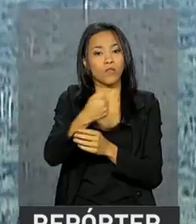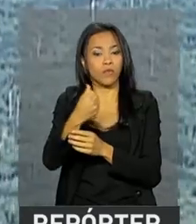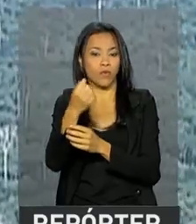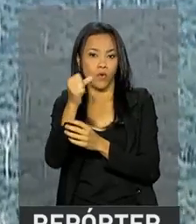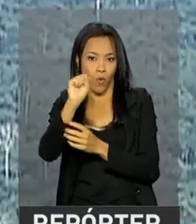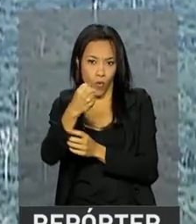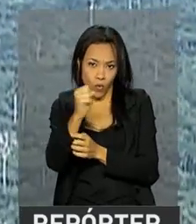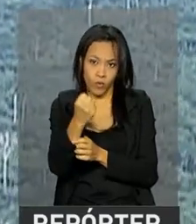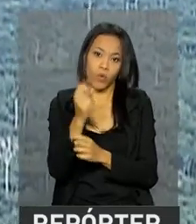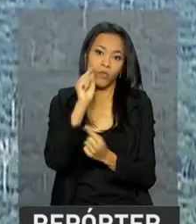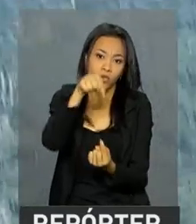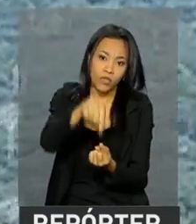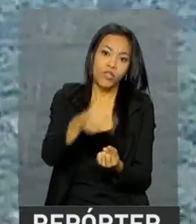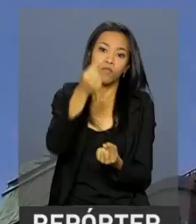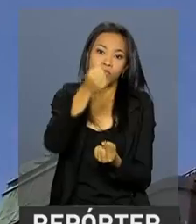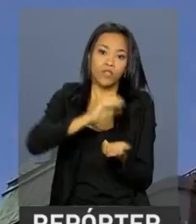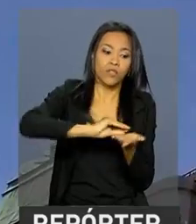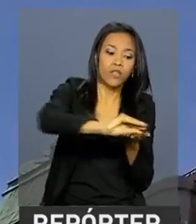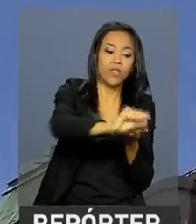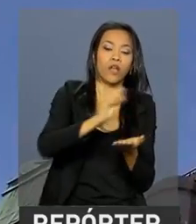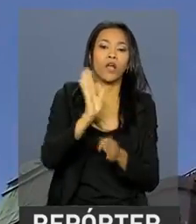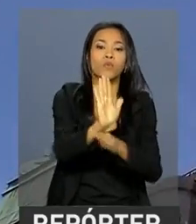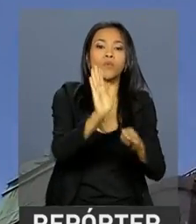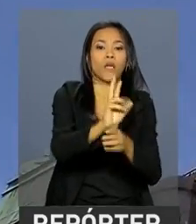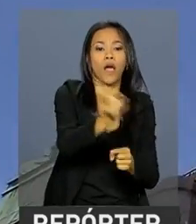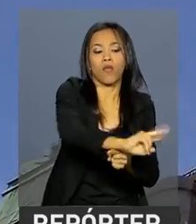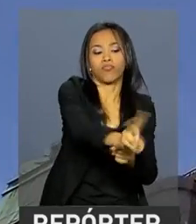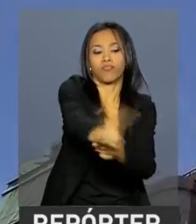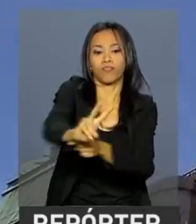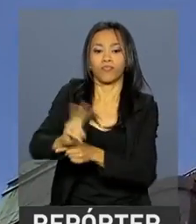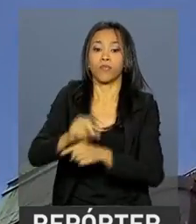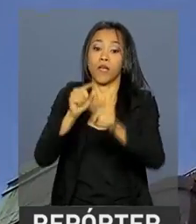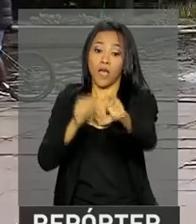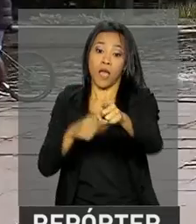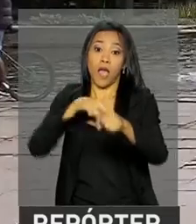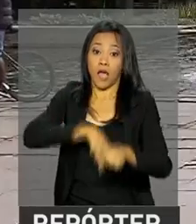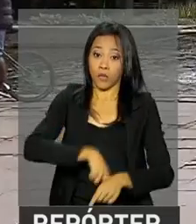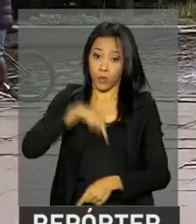de monitoramento e controle ambiental. A Noruega já doou